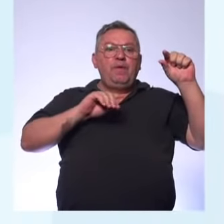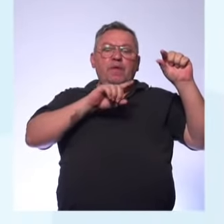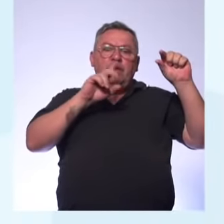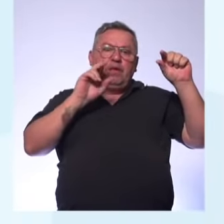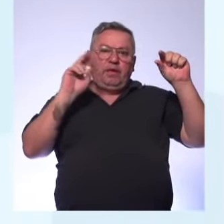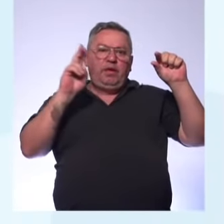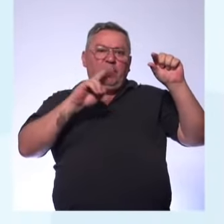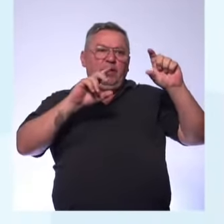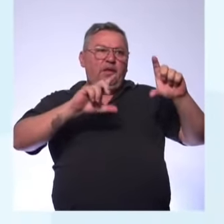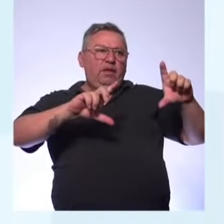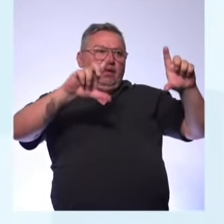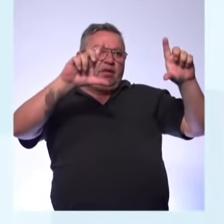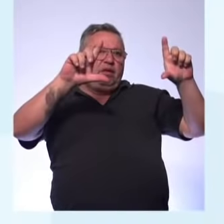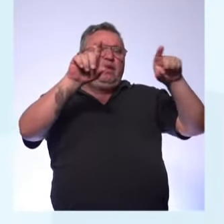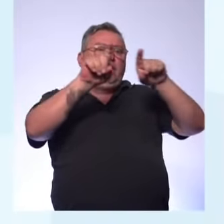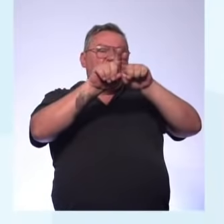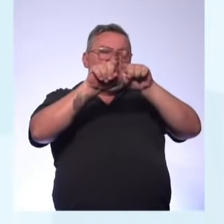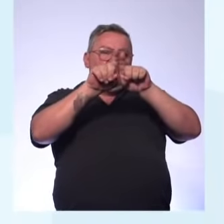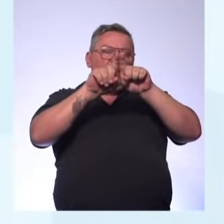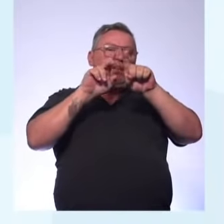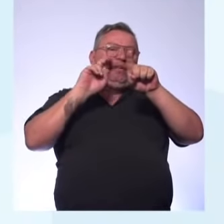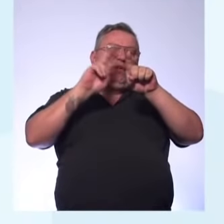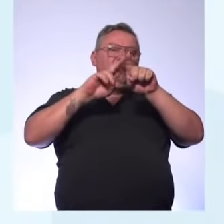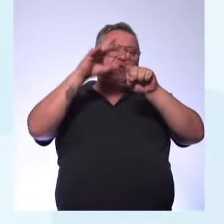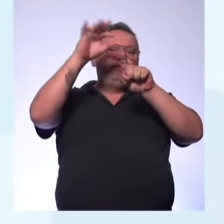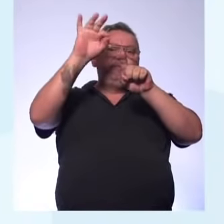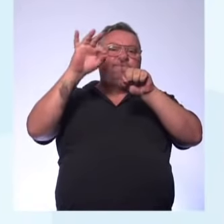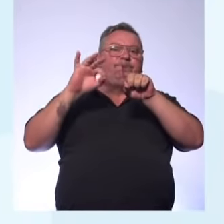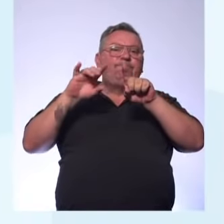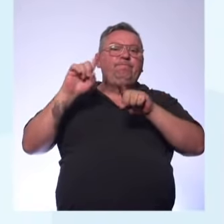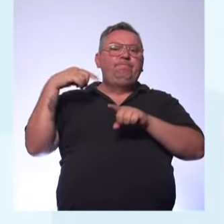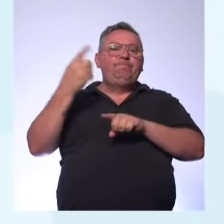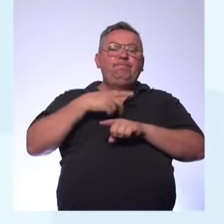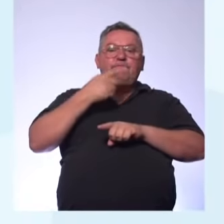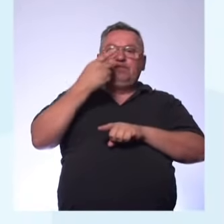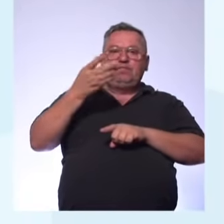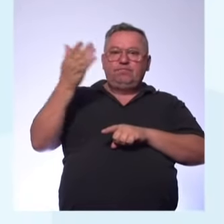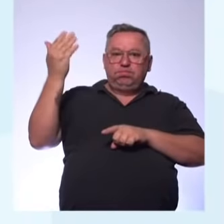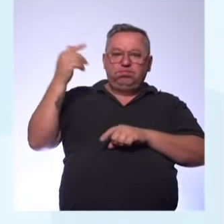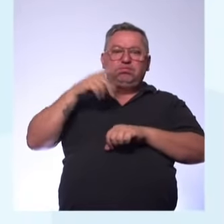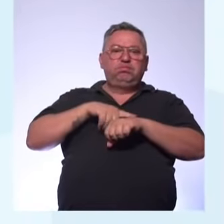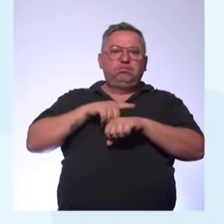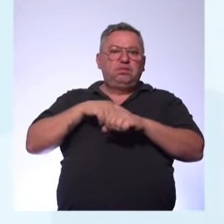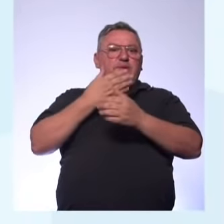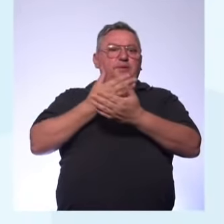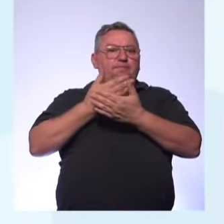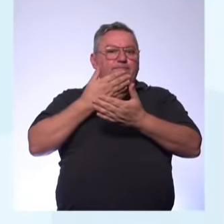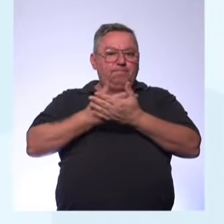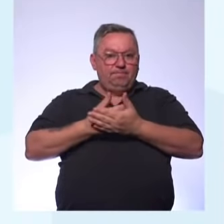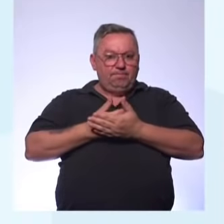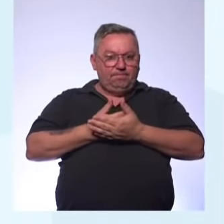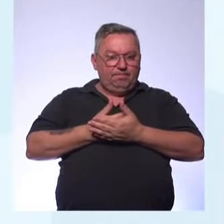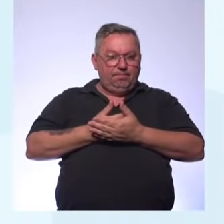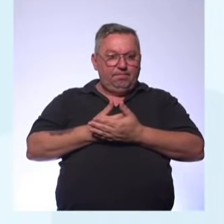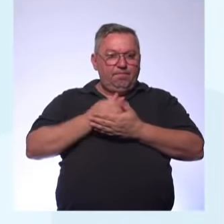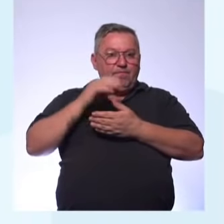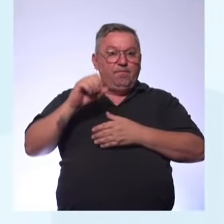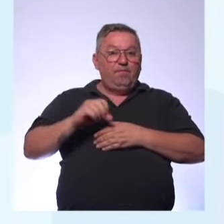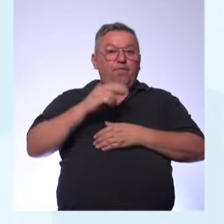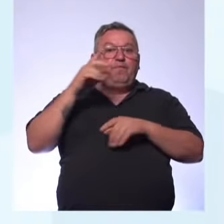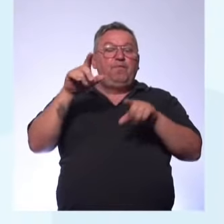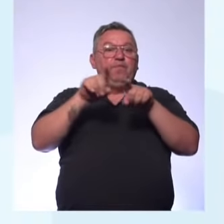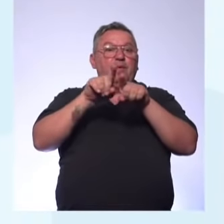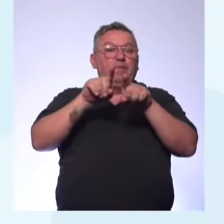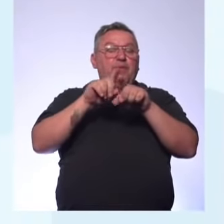olhar a imagem, né, e você ia verificar que é o assunto que nós já estamos falando há um bom tempo na aula, né? Ou então, pegar